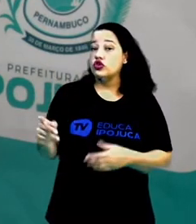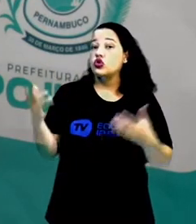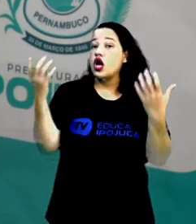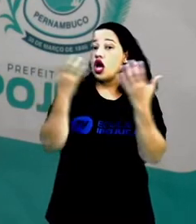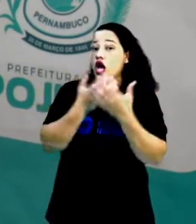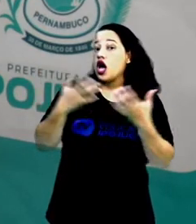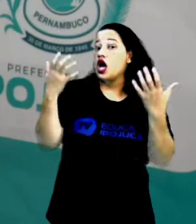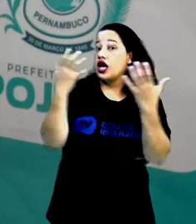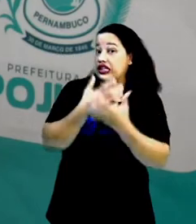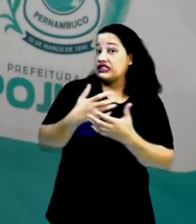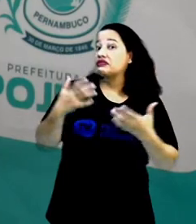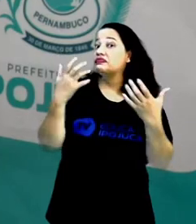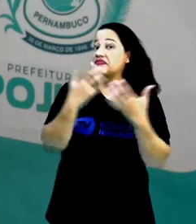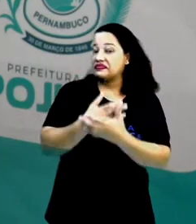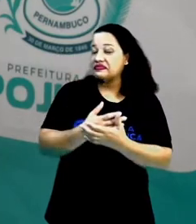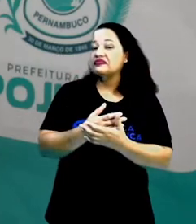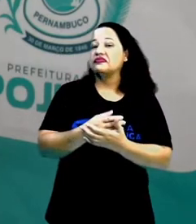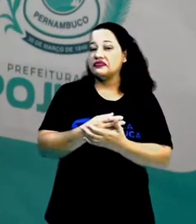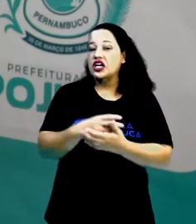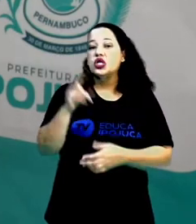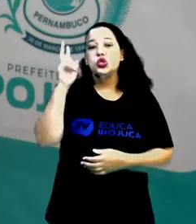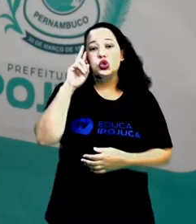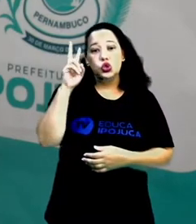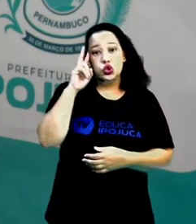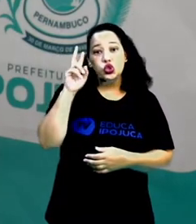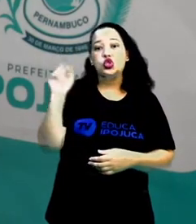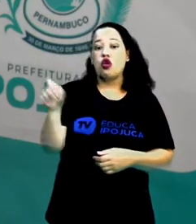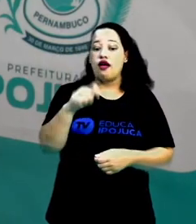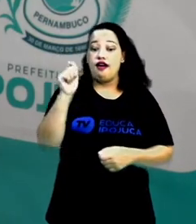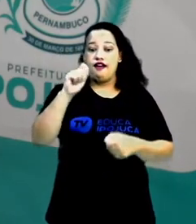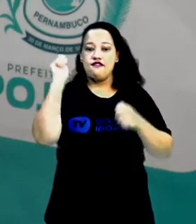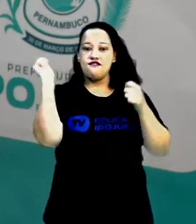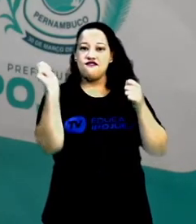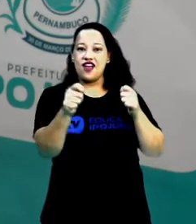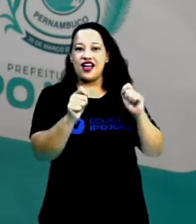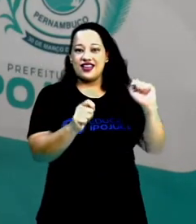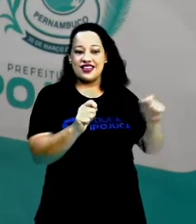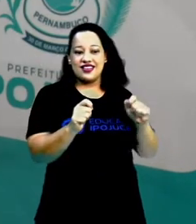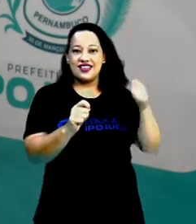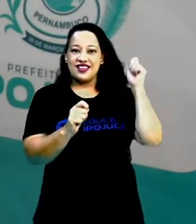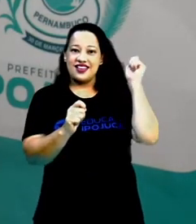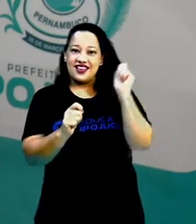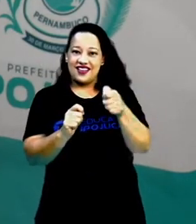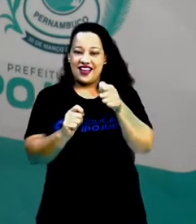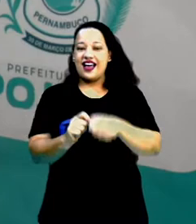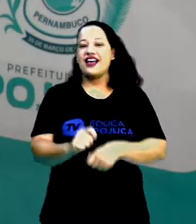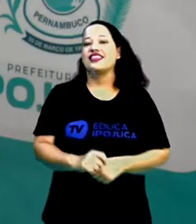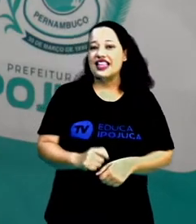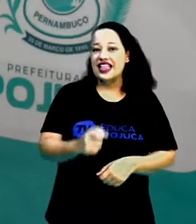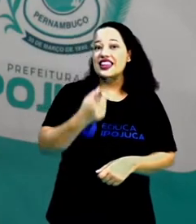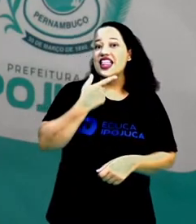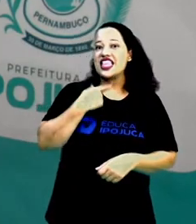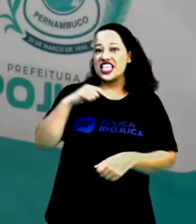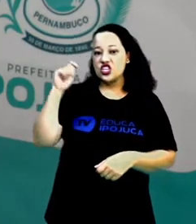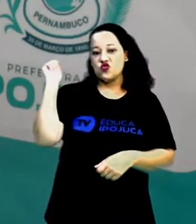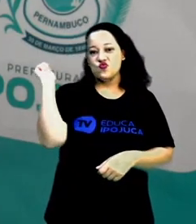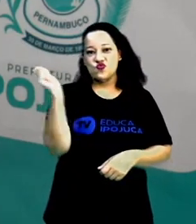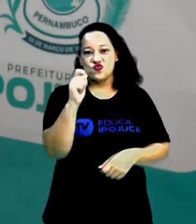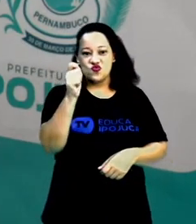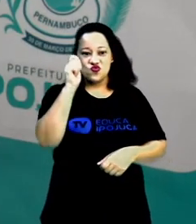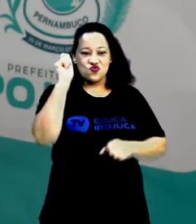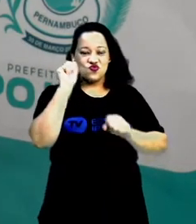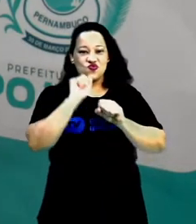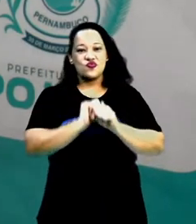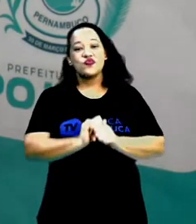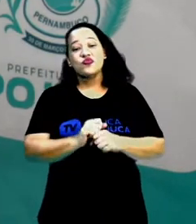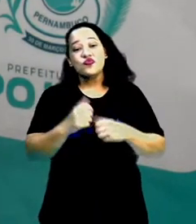de contos de fada, onde existem fadas que realizam os desejos. Clara